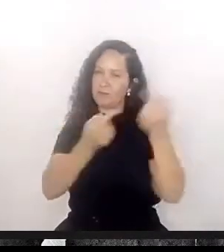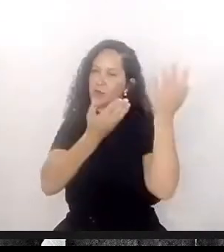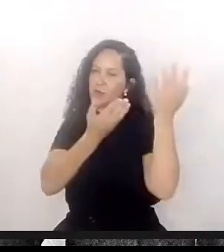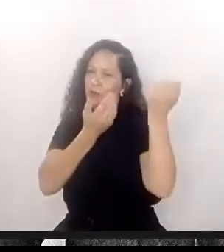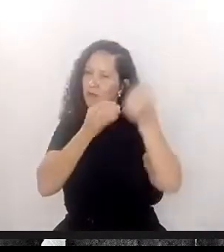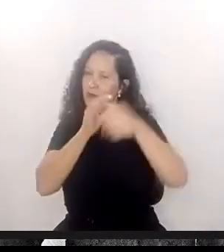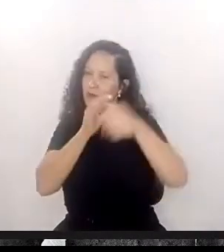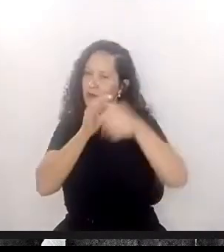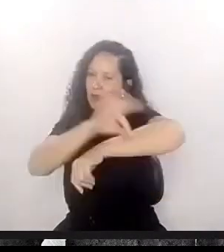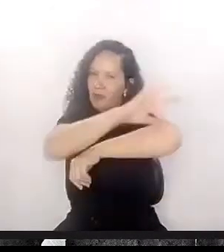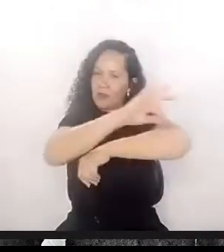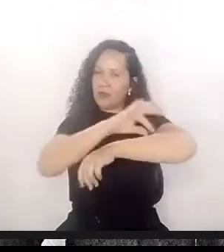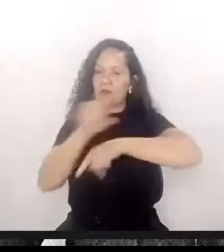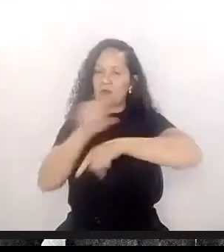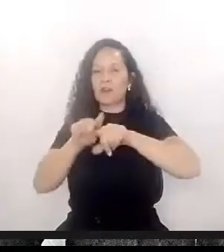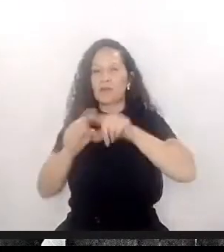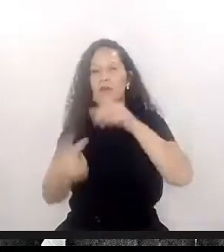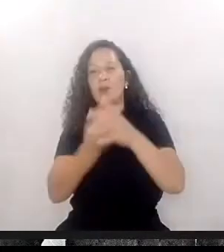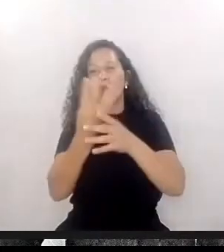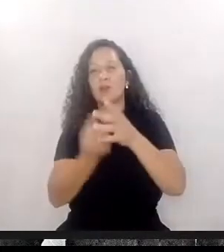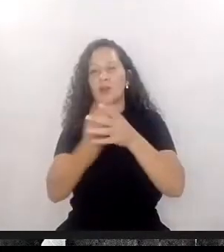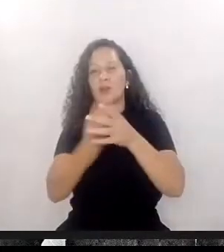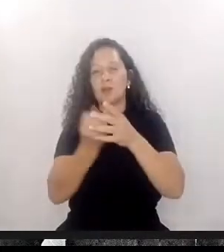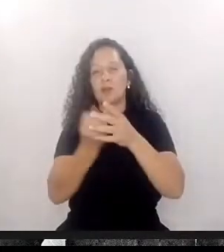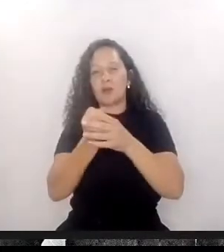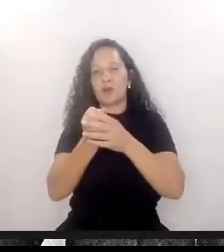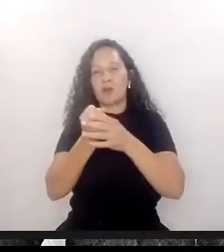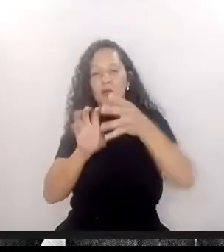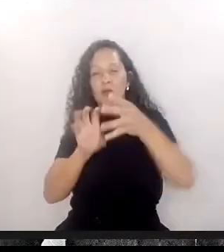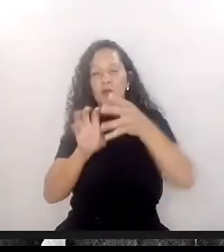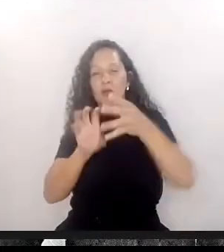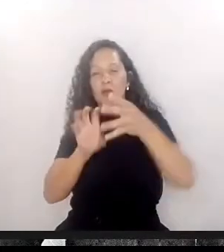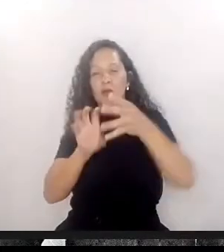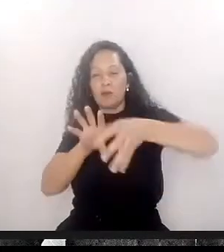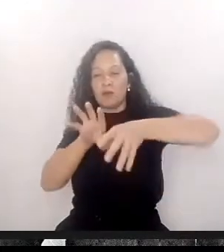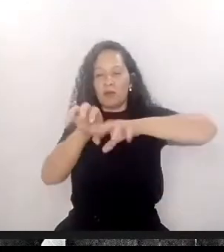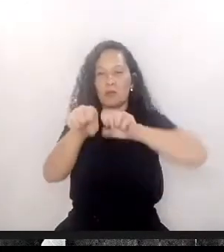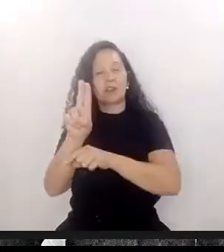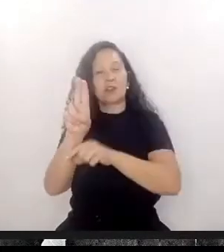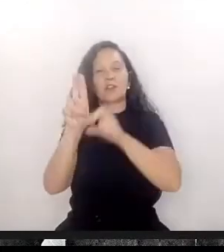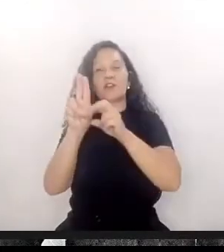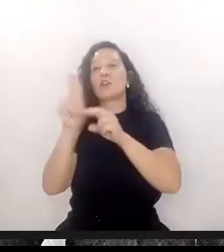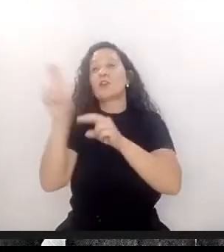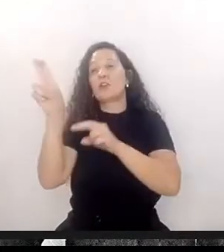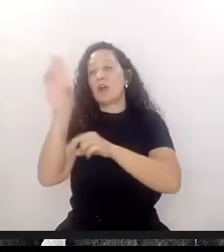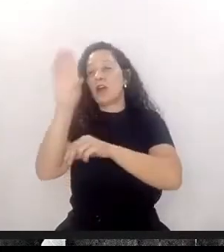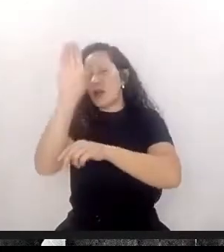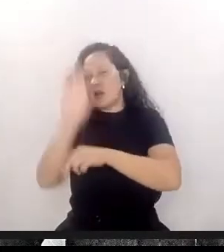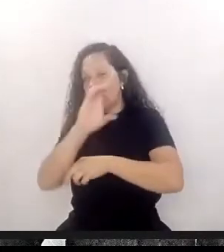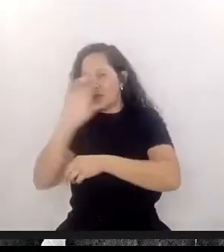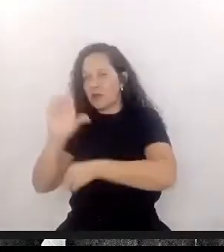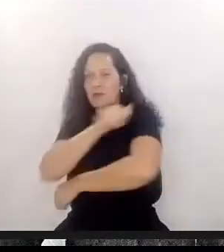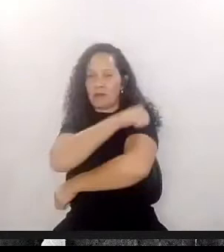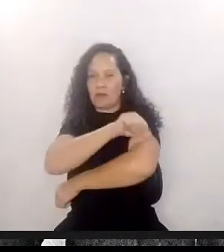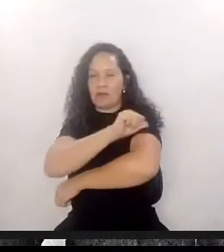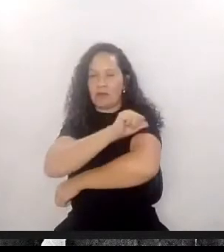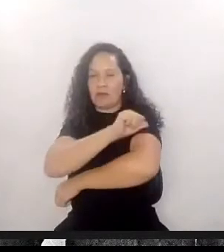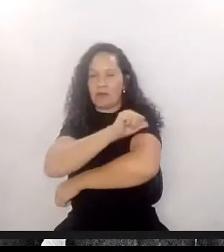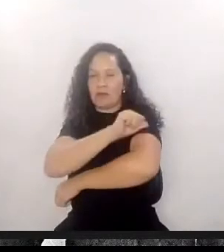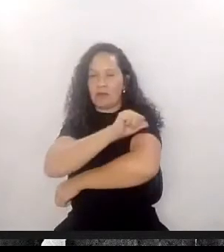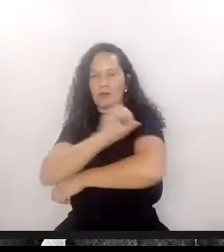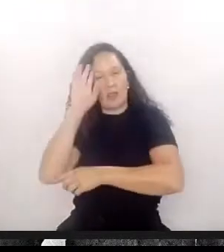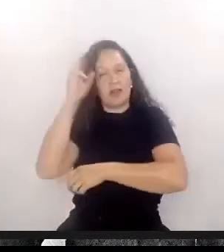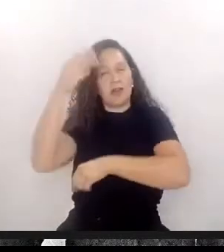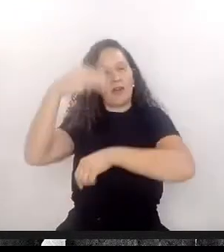pela Pontifícia Universidade Católica do Rio de Janeiro, tendo realizado seu mestrado no MIT, na School